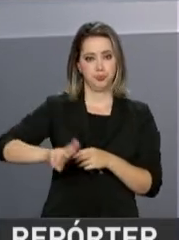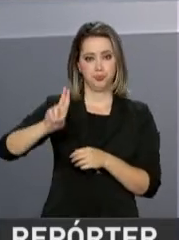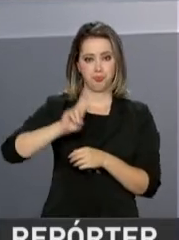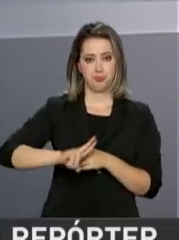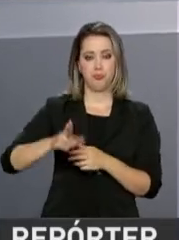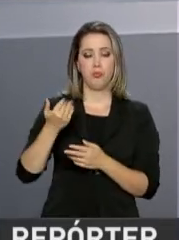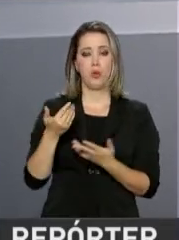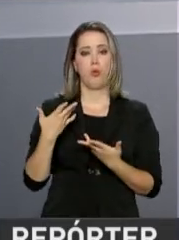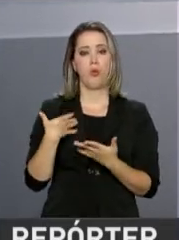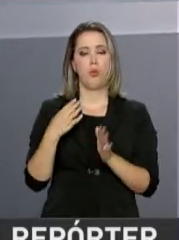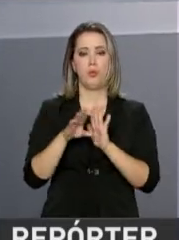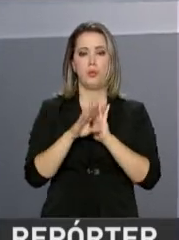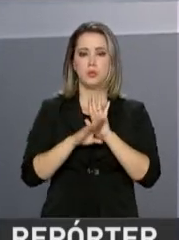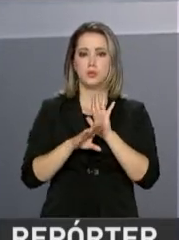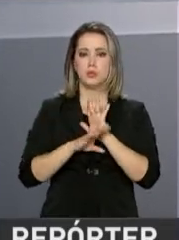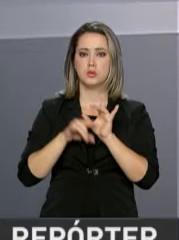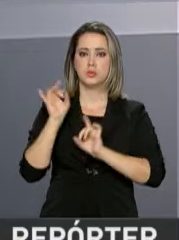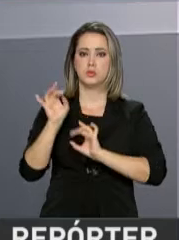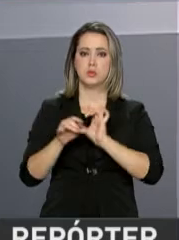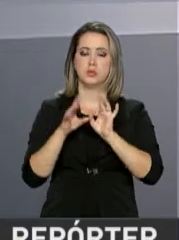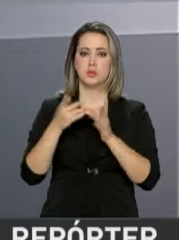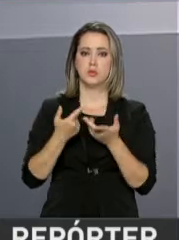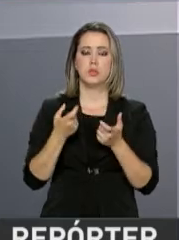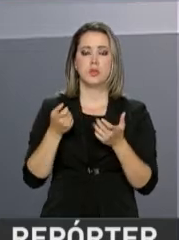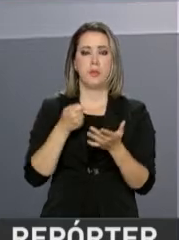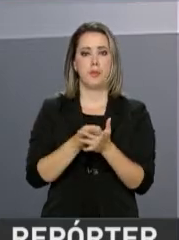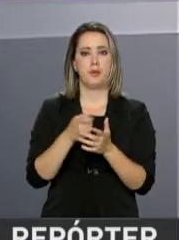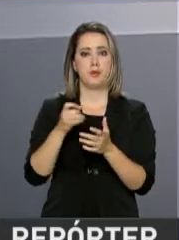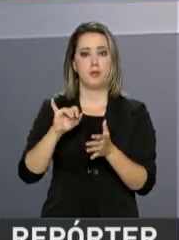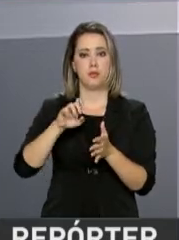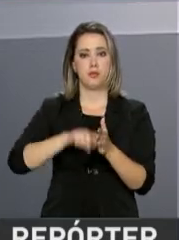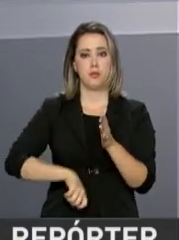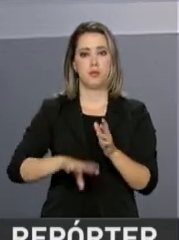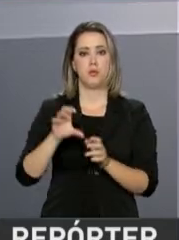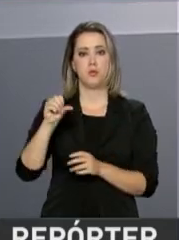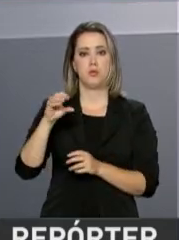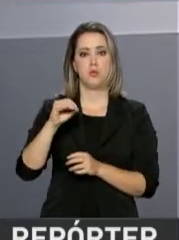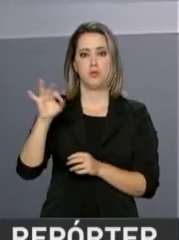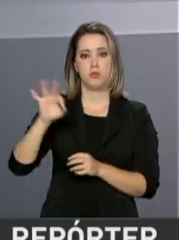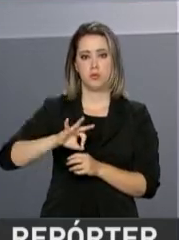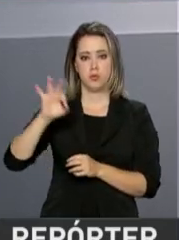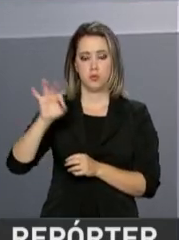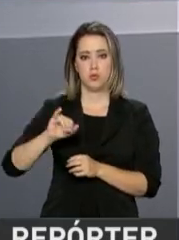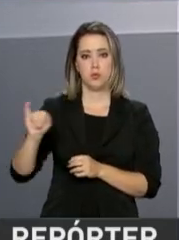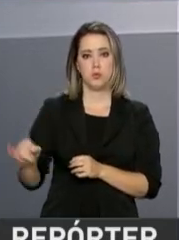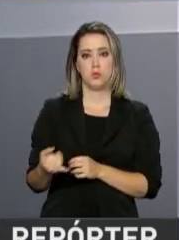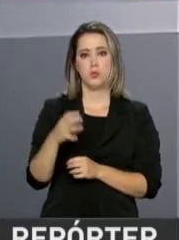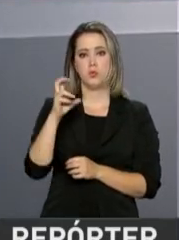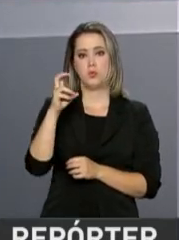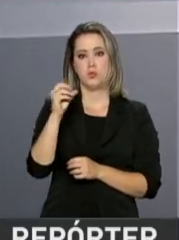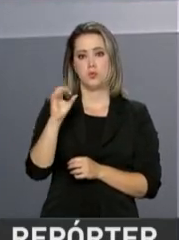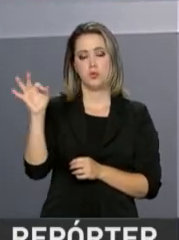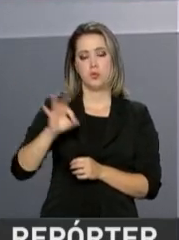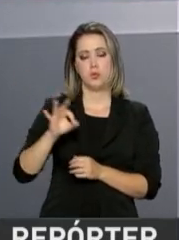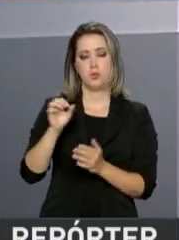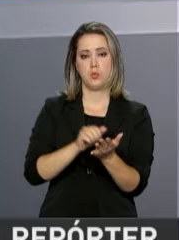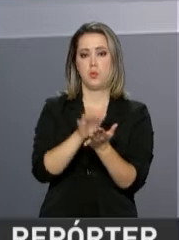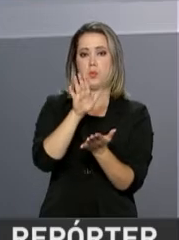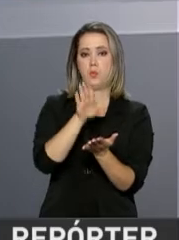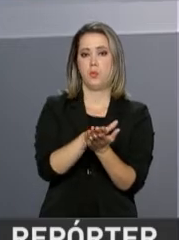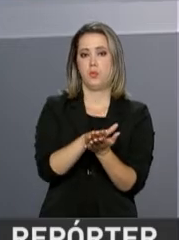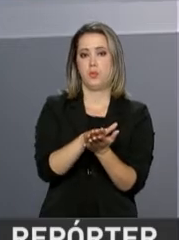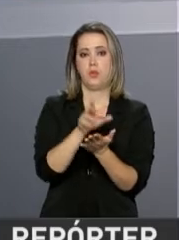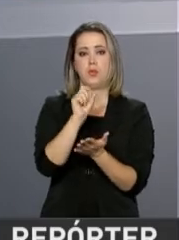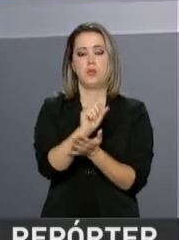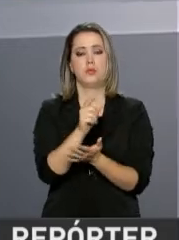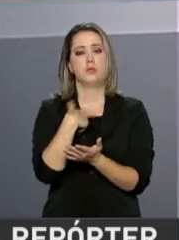especial de regularização tributária cria reduções que podem chegar a 90% nos juros de 50% nas